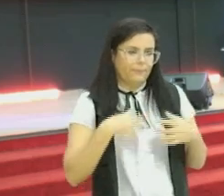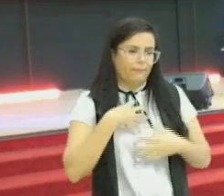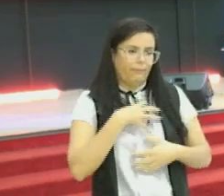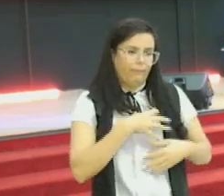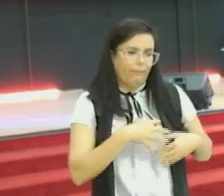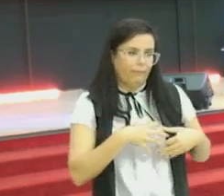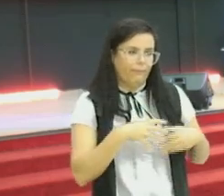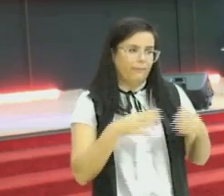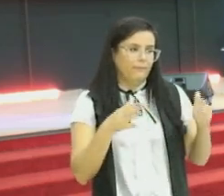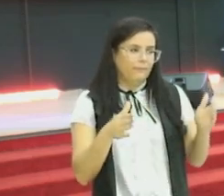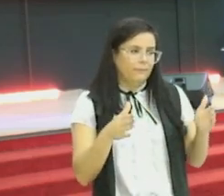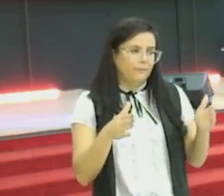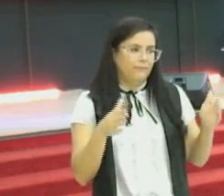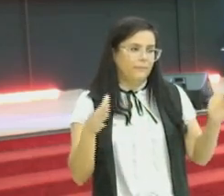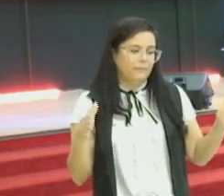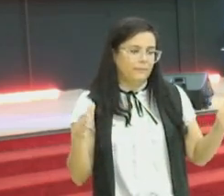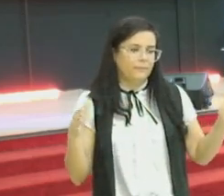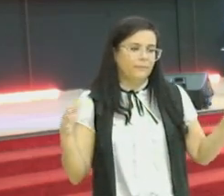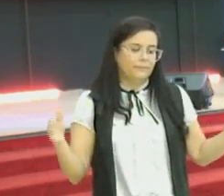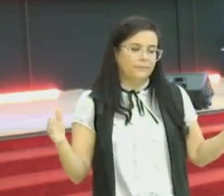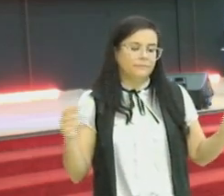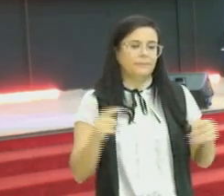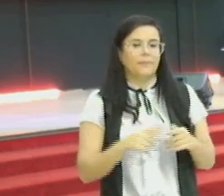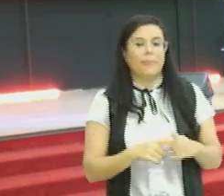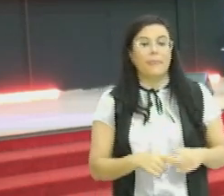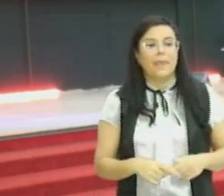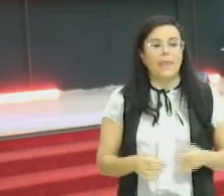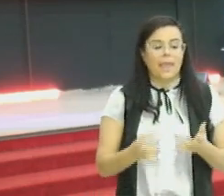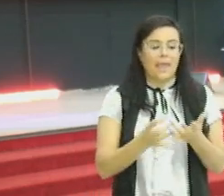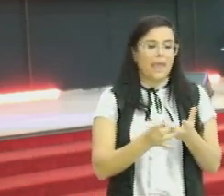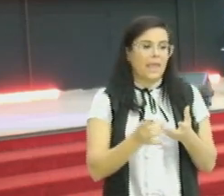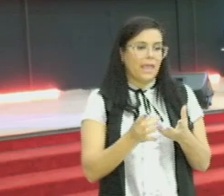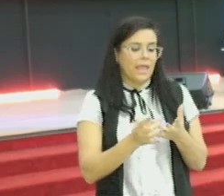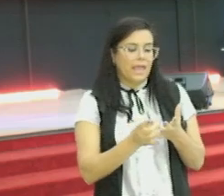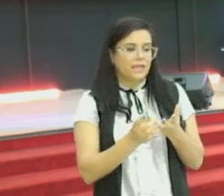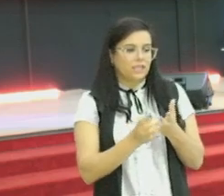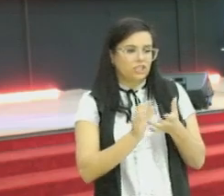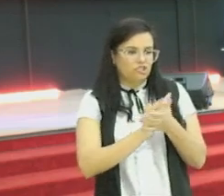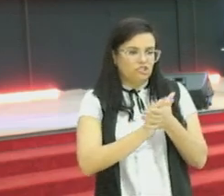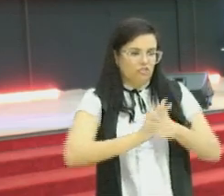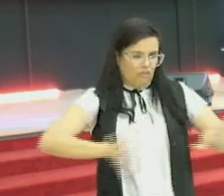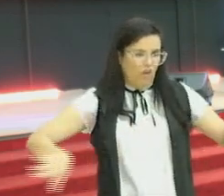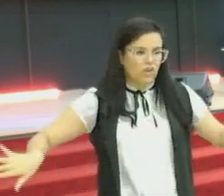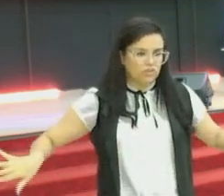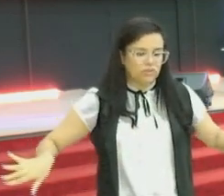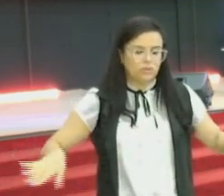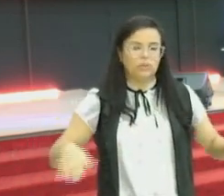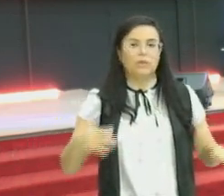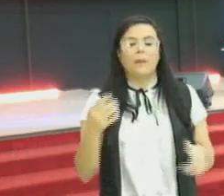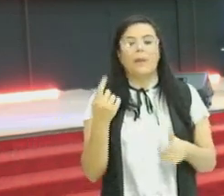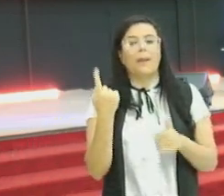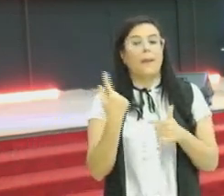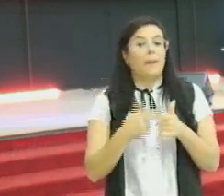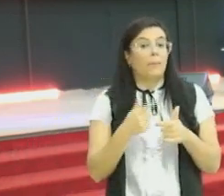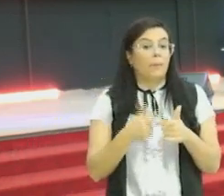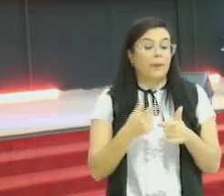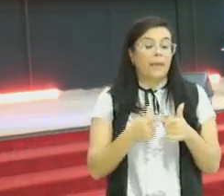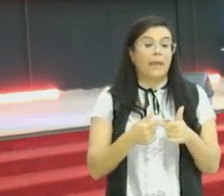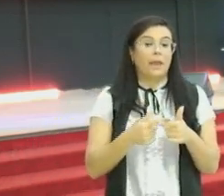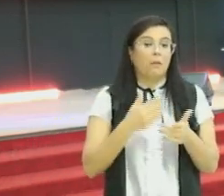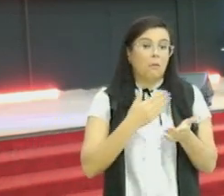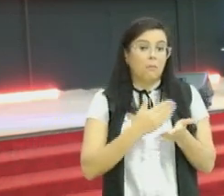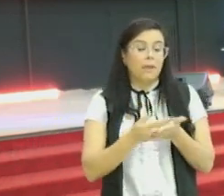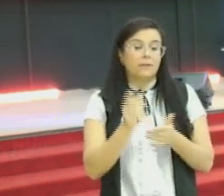coisa pequena, insignificante, deixa para lá. Uma outra desculpa, a outra pessoa